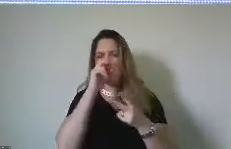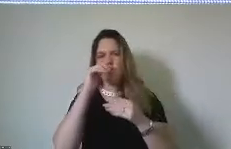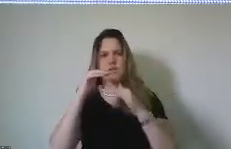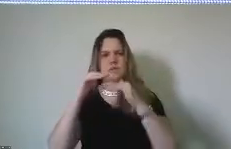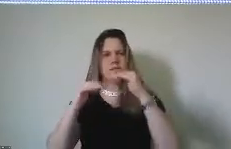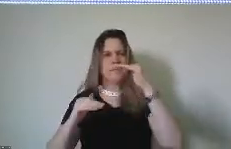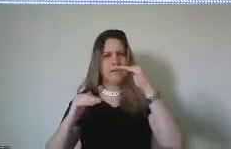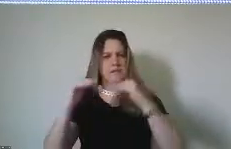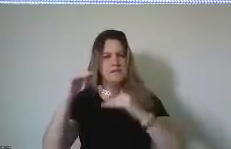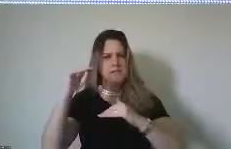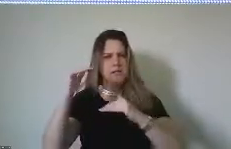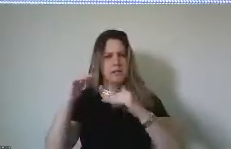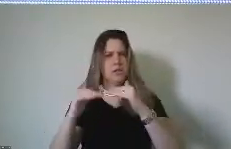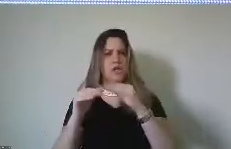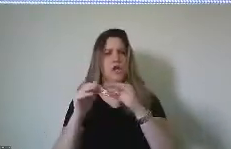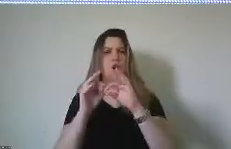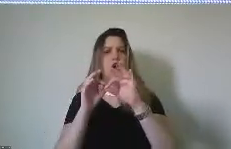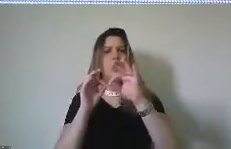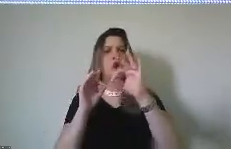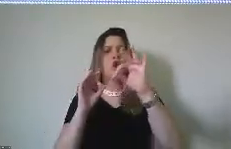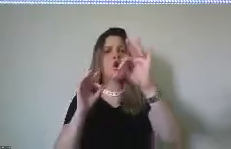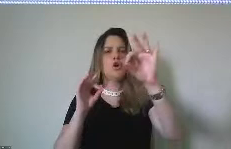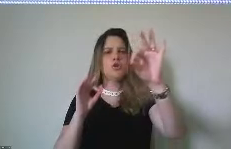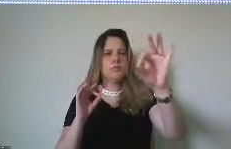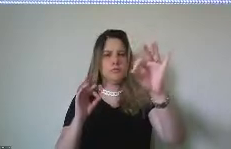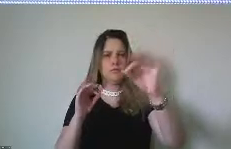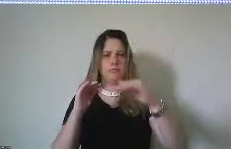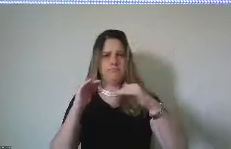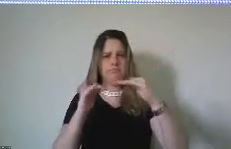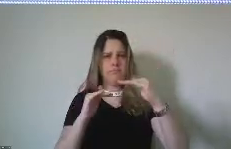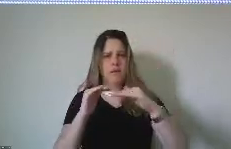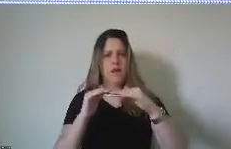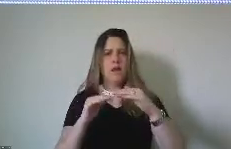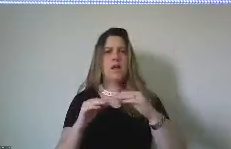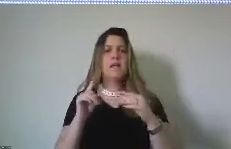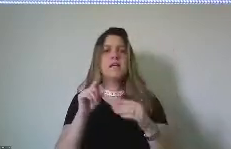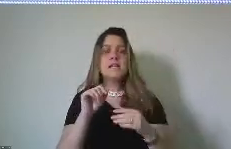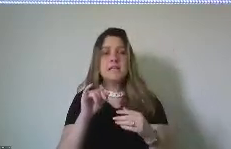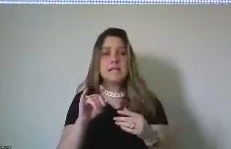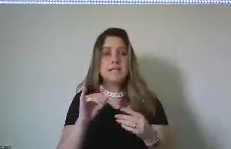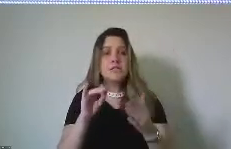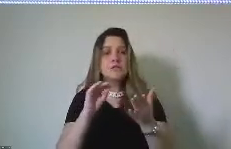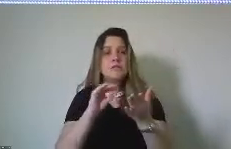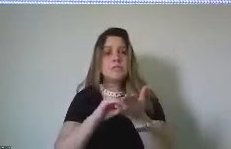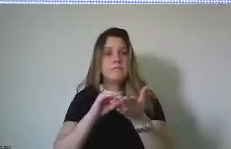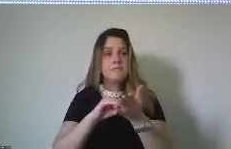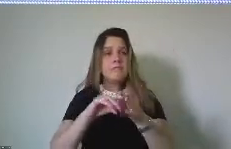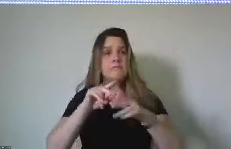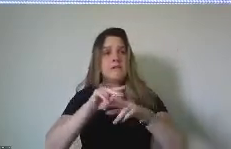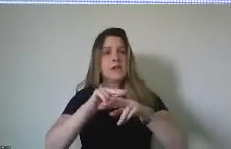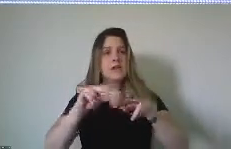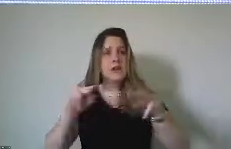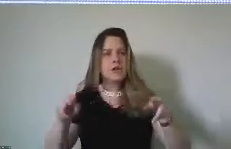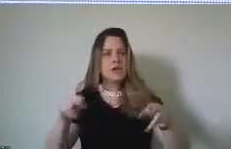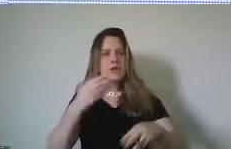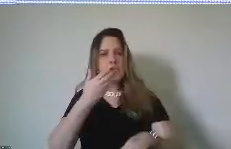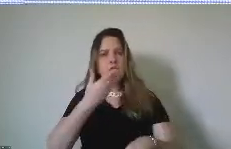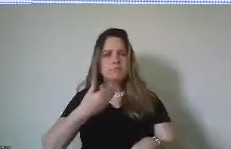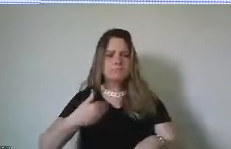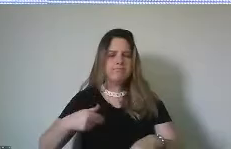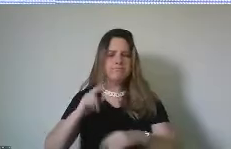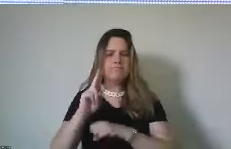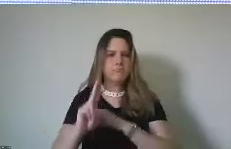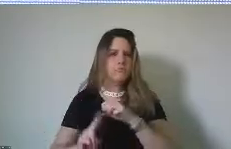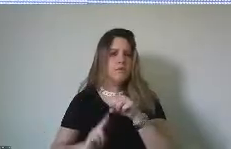e longevidade isso pautado num alicerce de governança e sustentabilidade